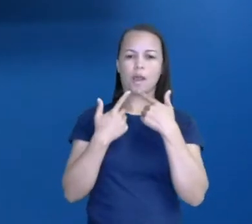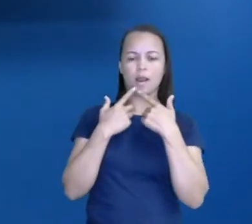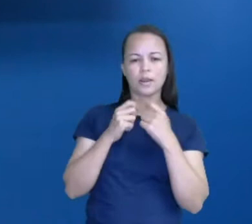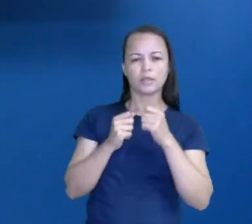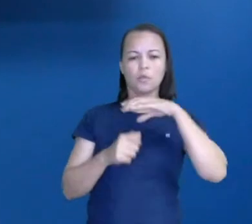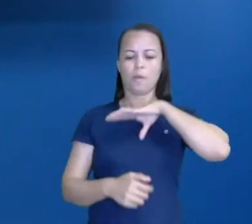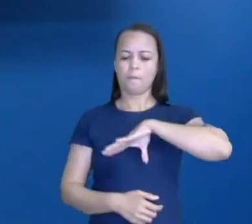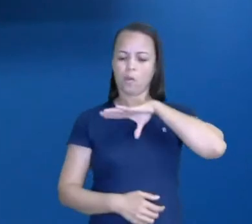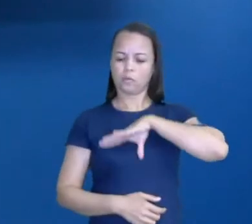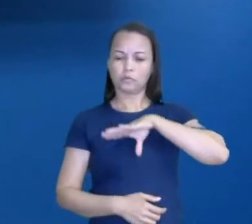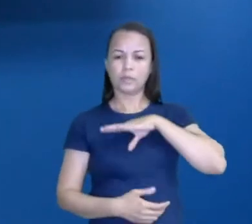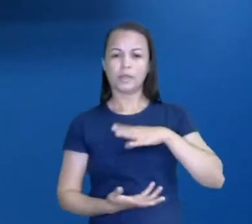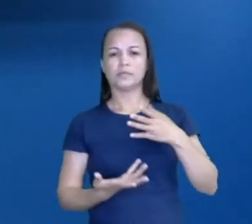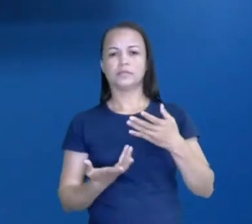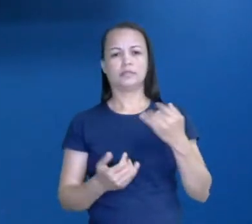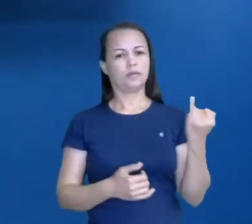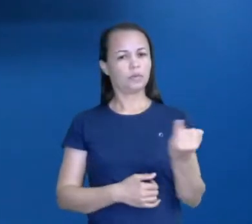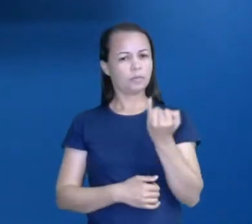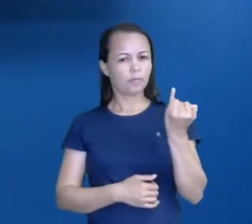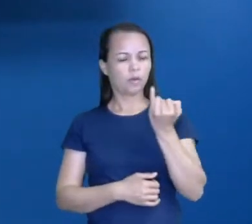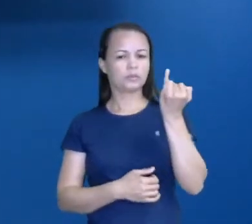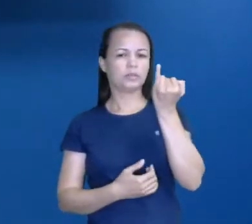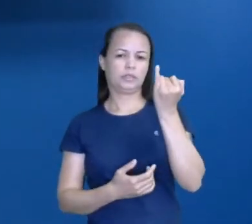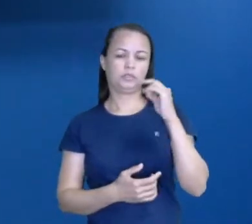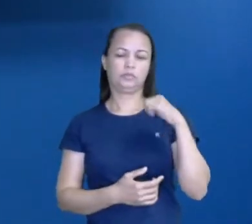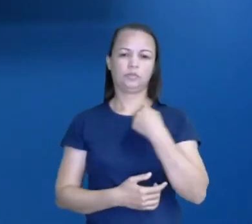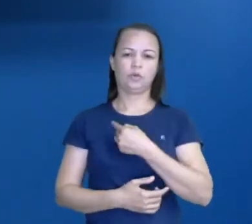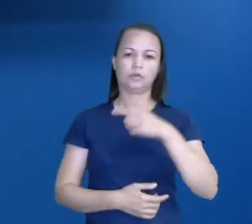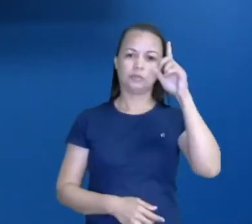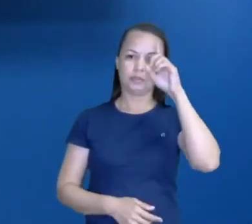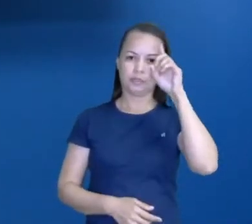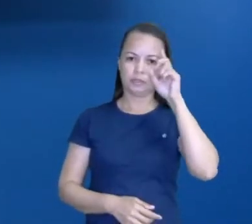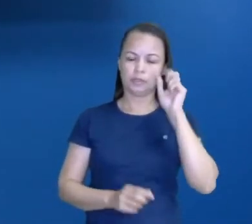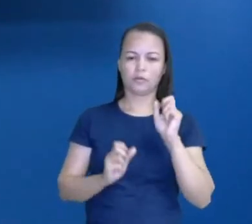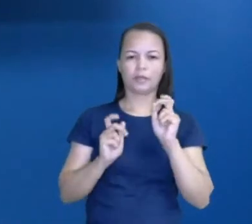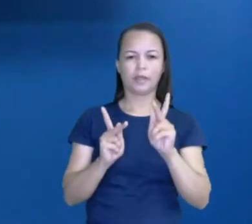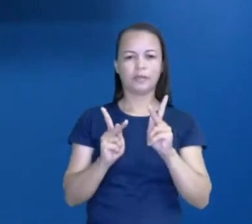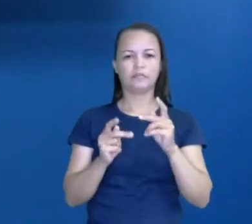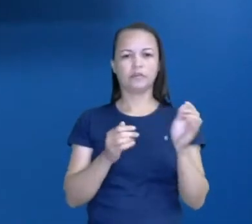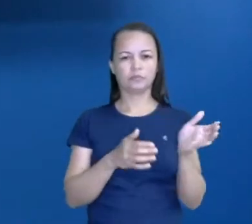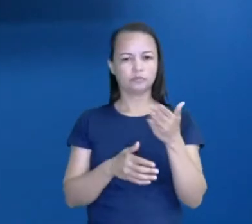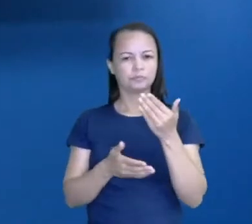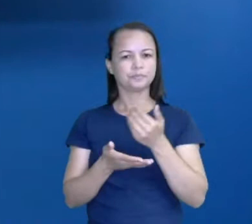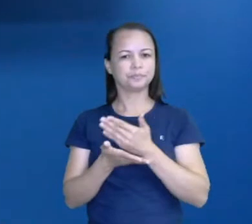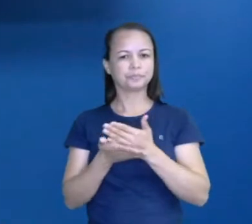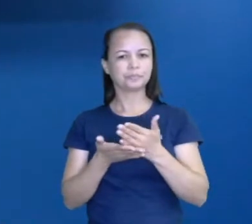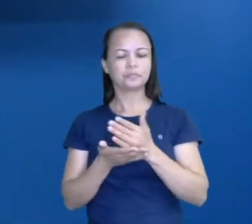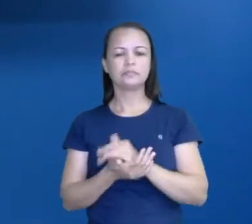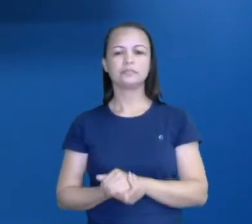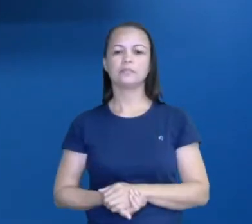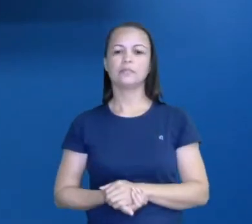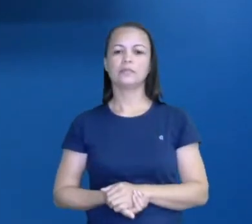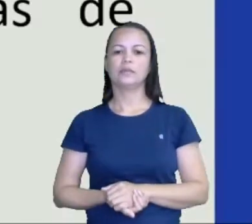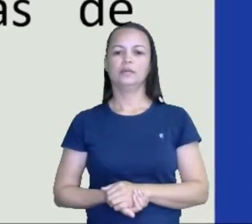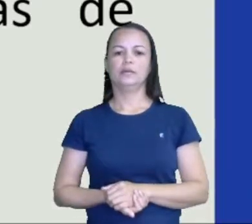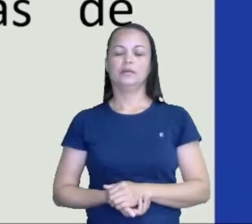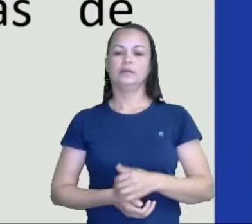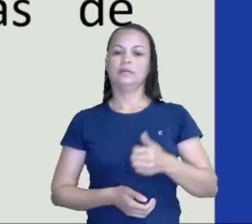mãe, a nossa língua tão importante para o nosso dia a dia, certo? Vamos lá?